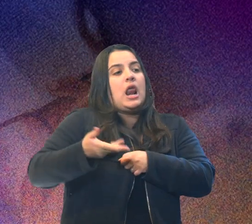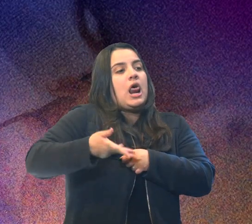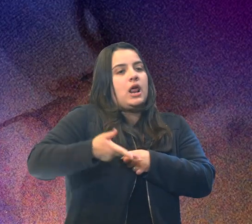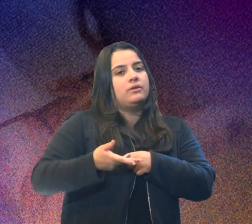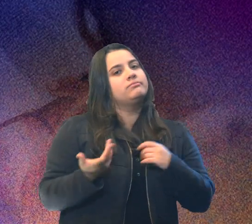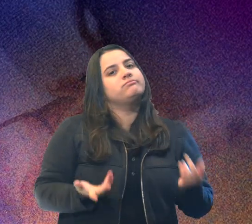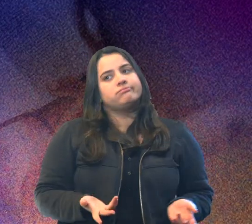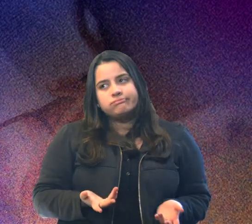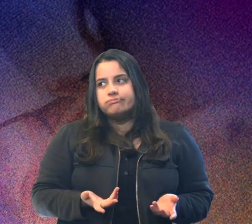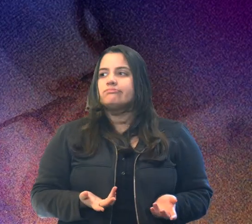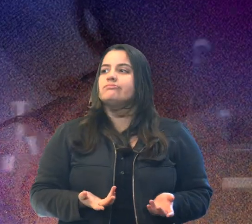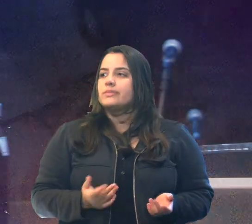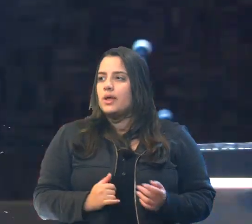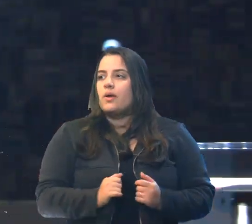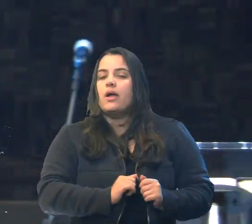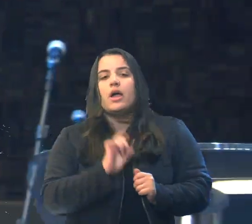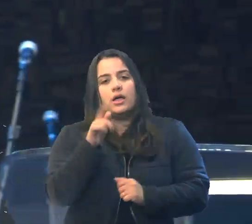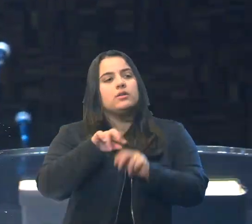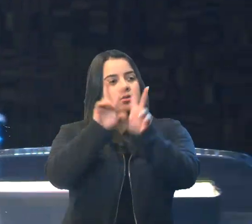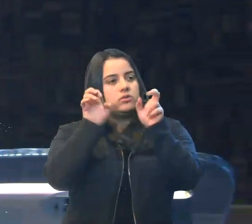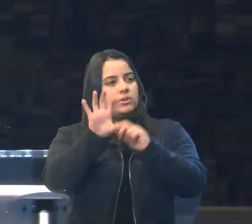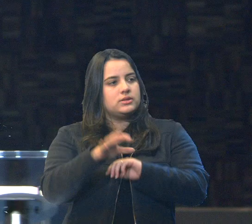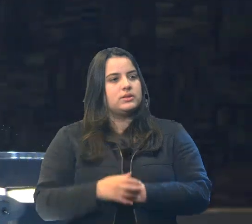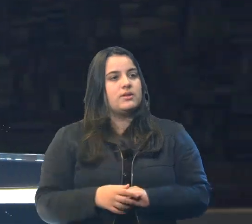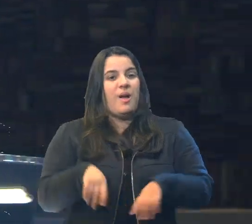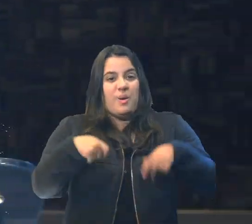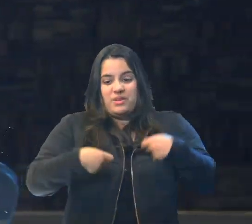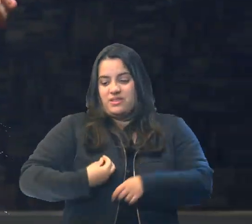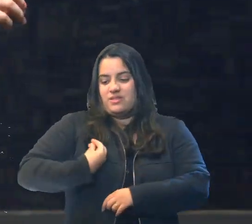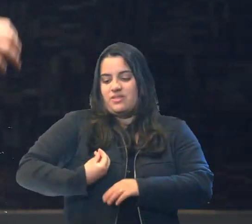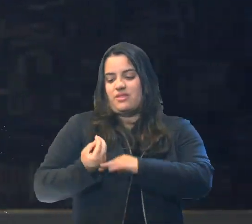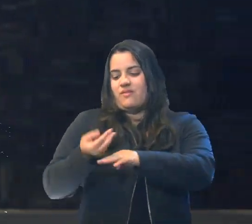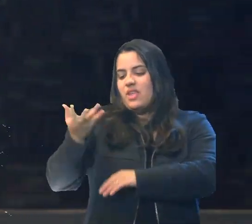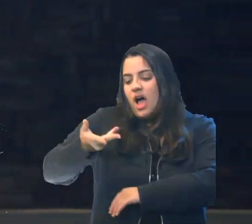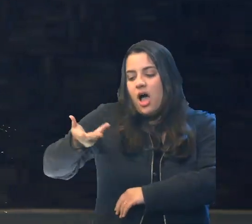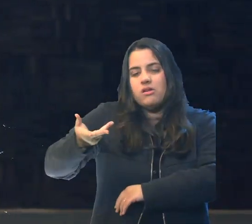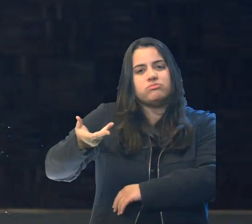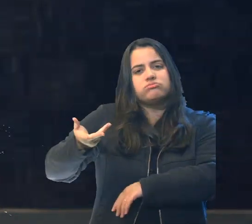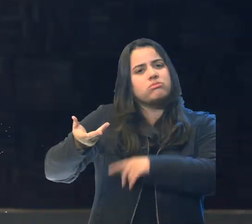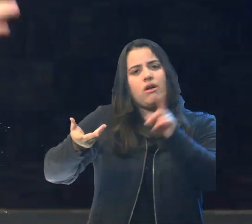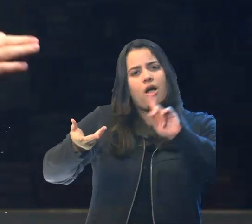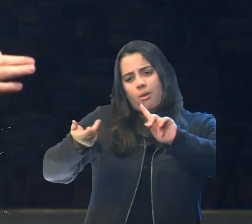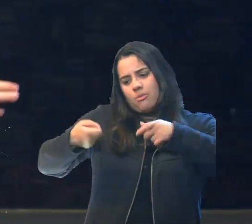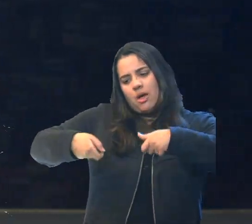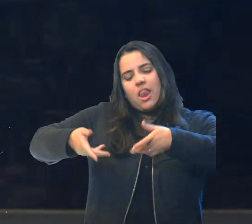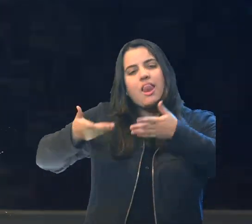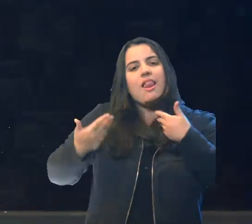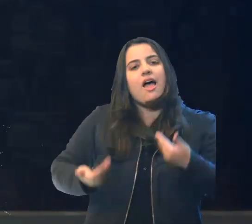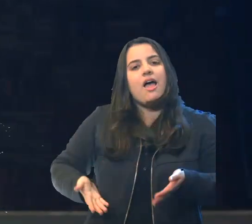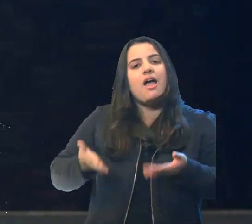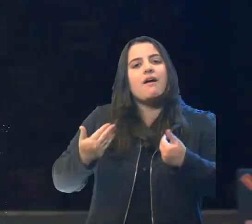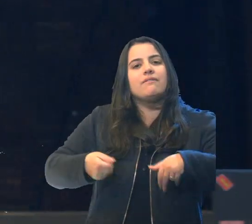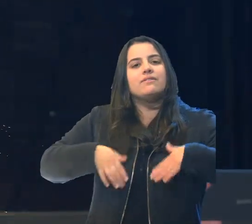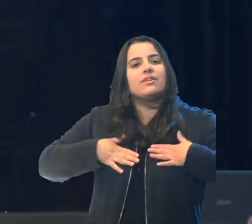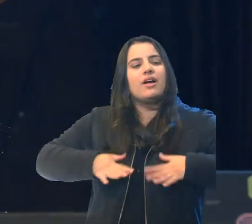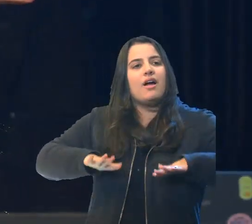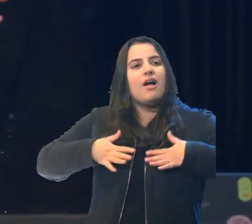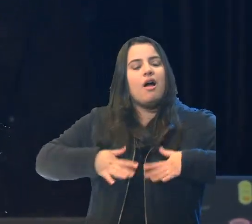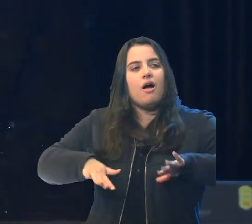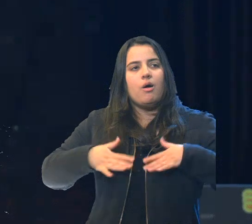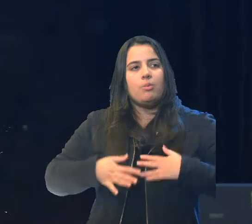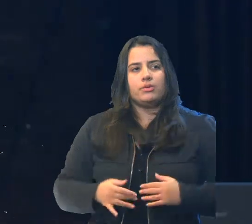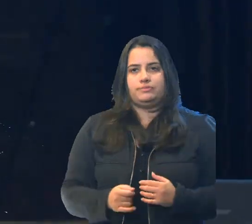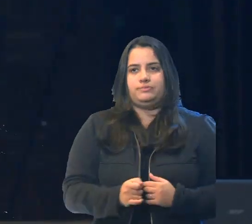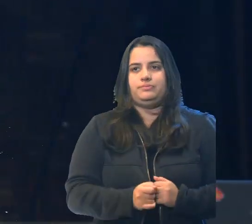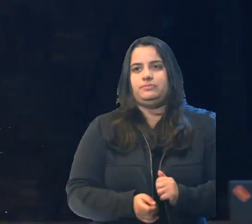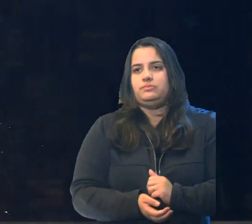Pois é sobre isso que eu quero falar. Que a nossa vida está acelerada